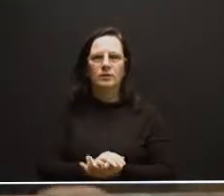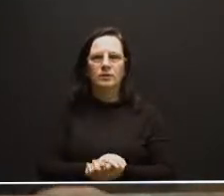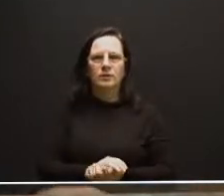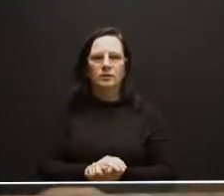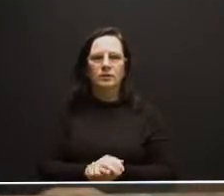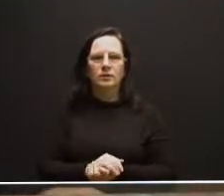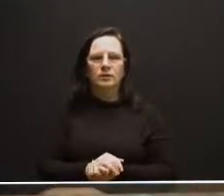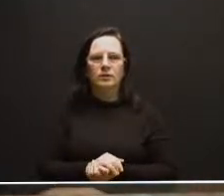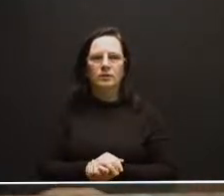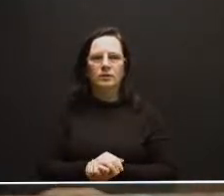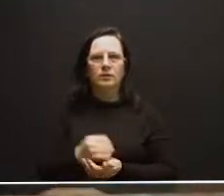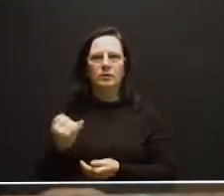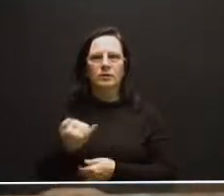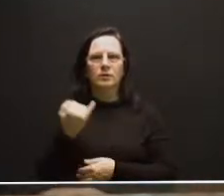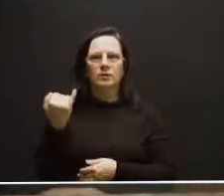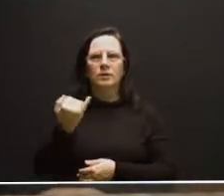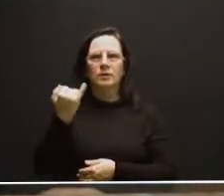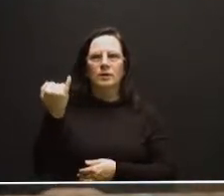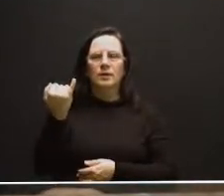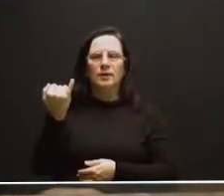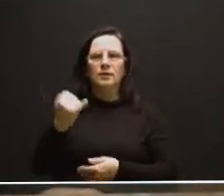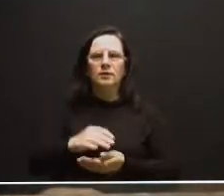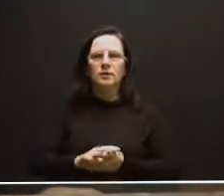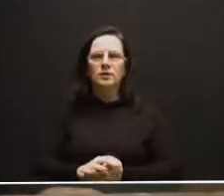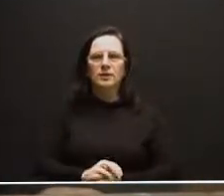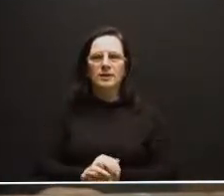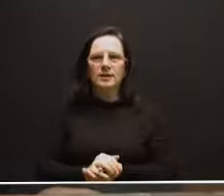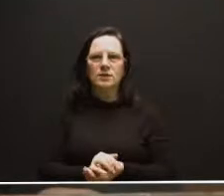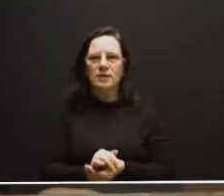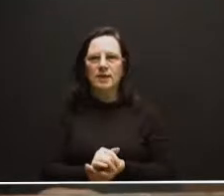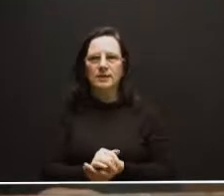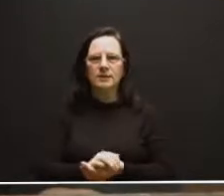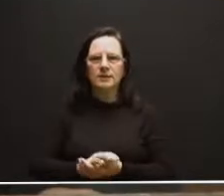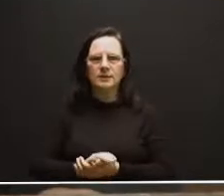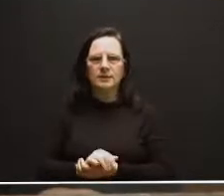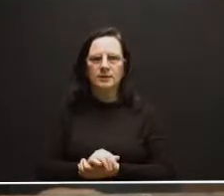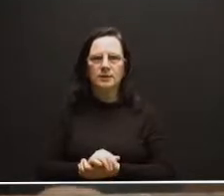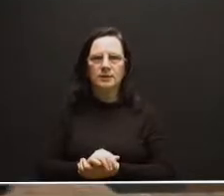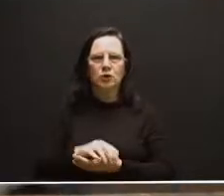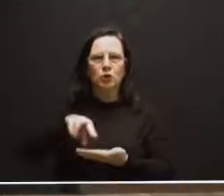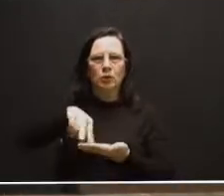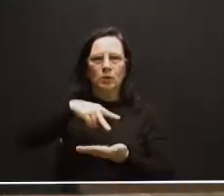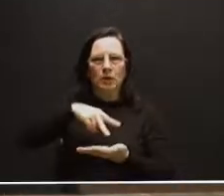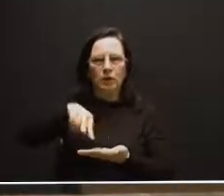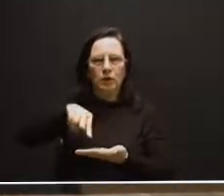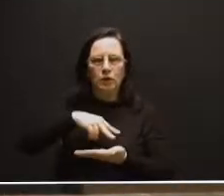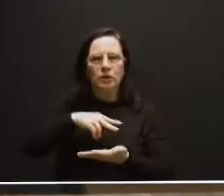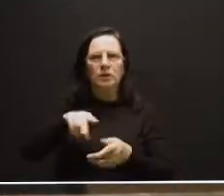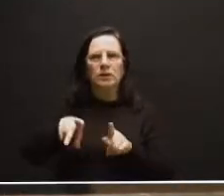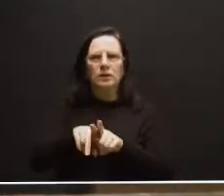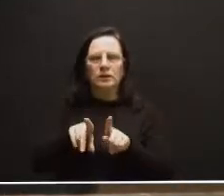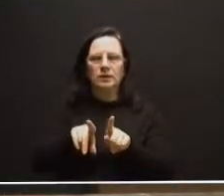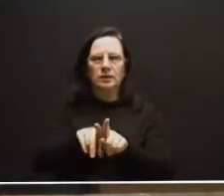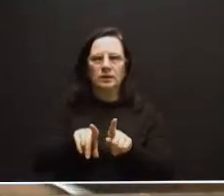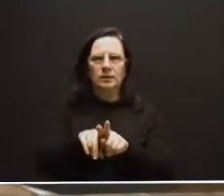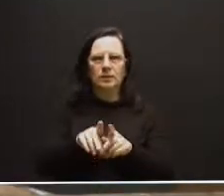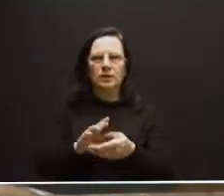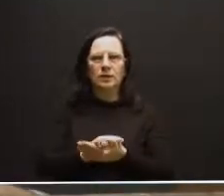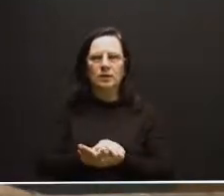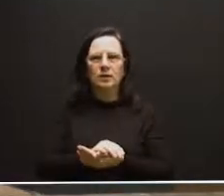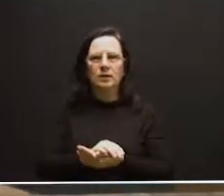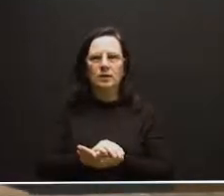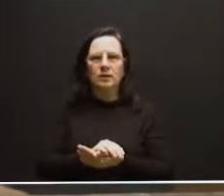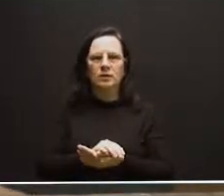da importância é que são os grupos artísticos na cidade a companhia de dança é tão ali na